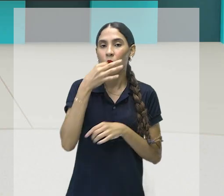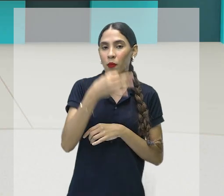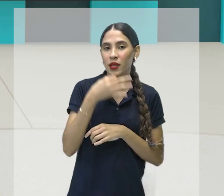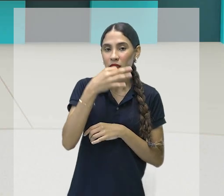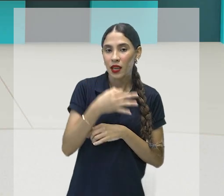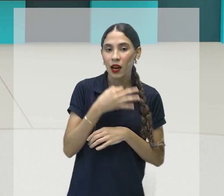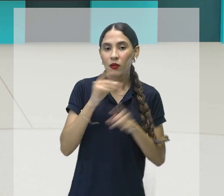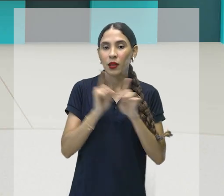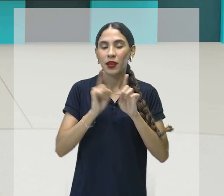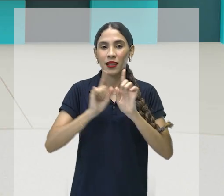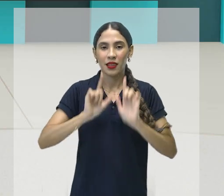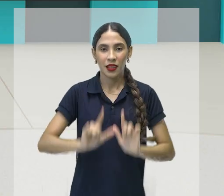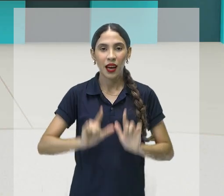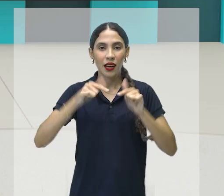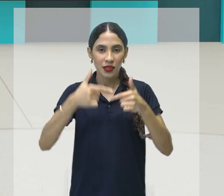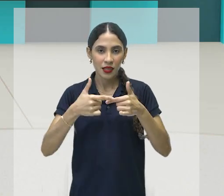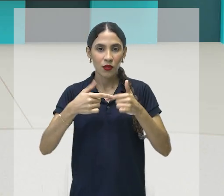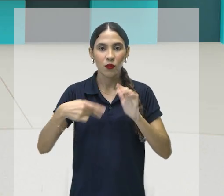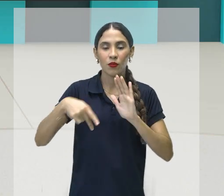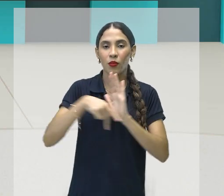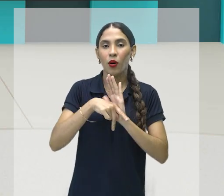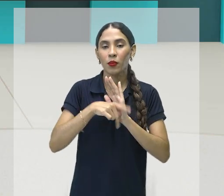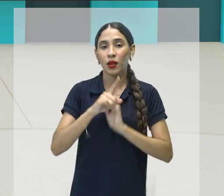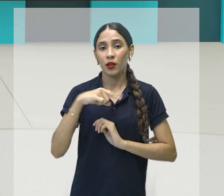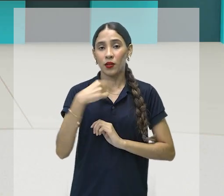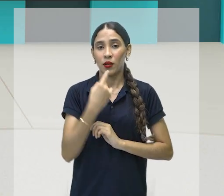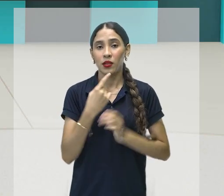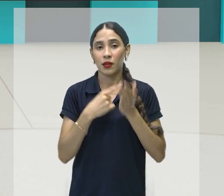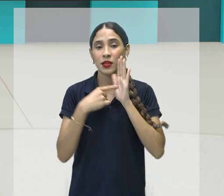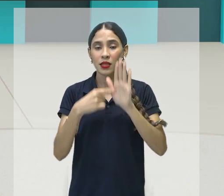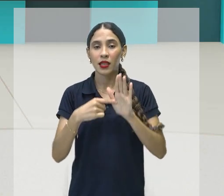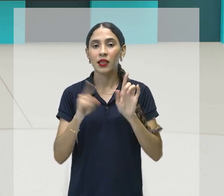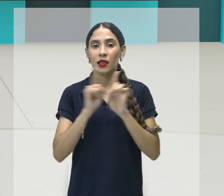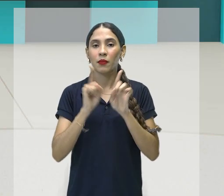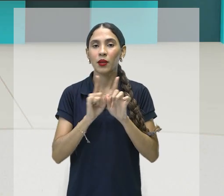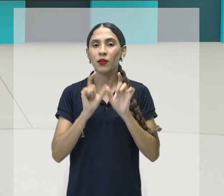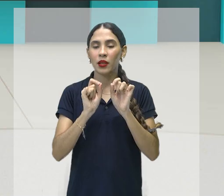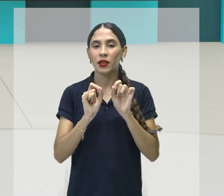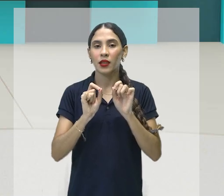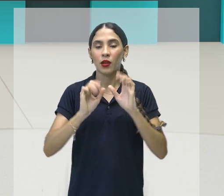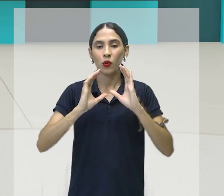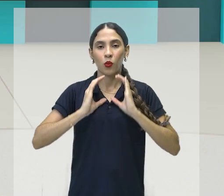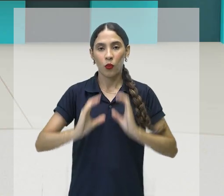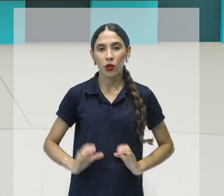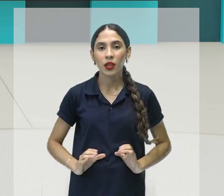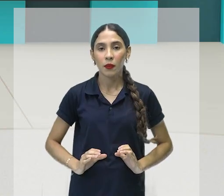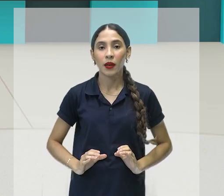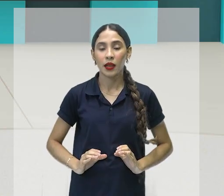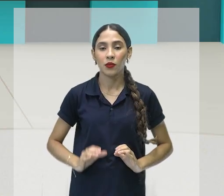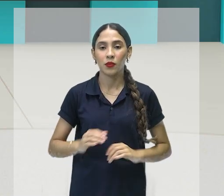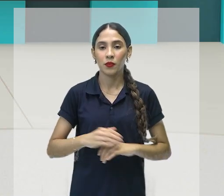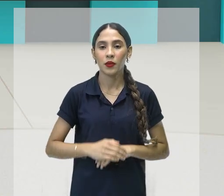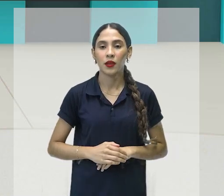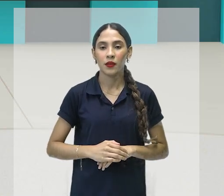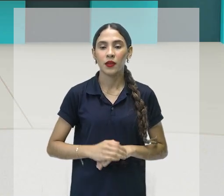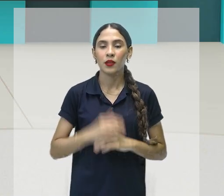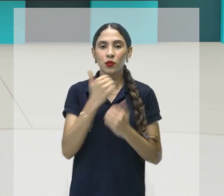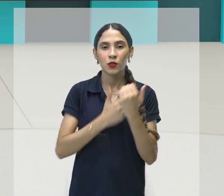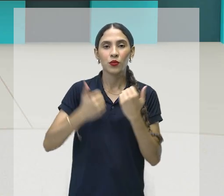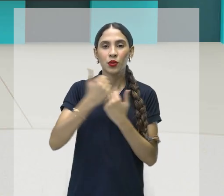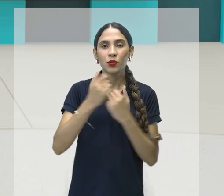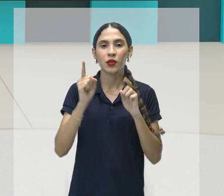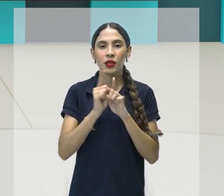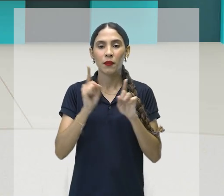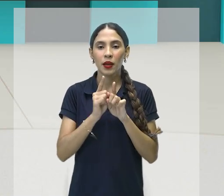questionamento da ação da originalidade, vamos trazer a questão do comportamento parasitário, que